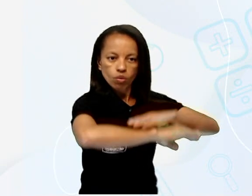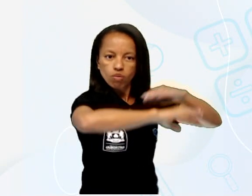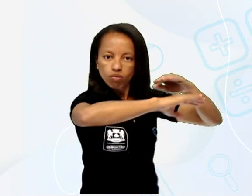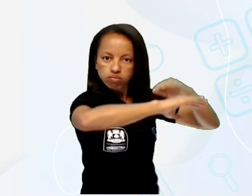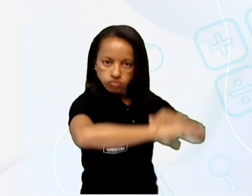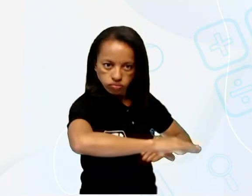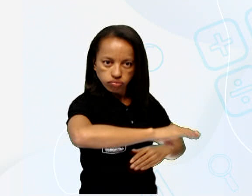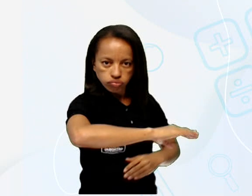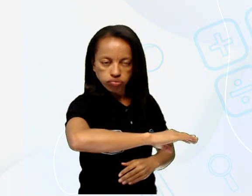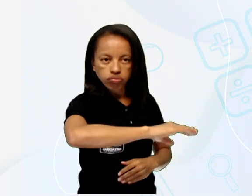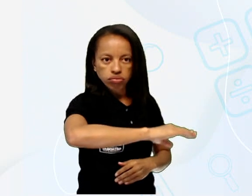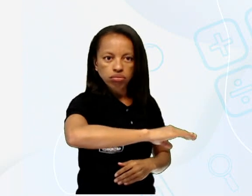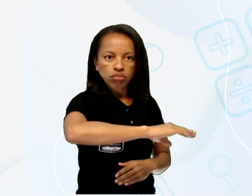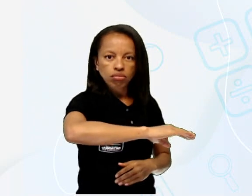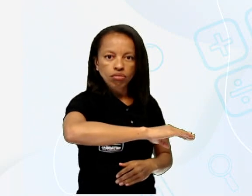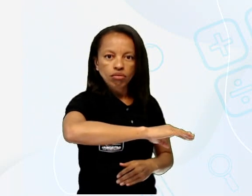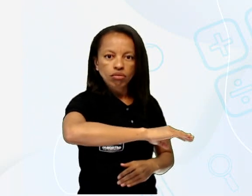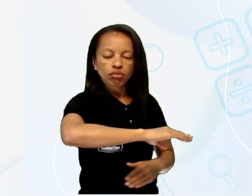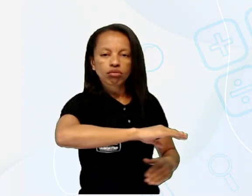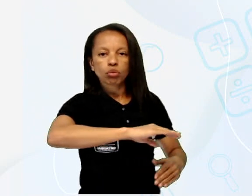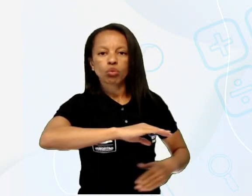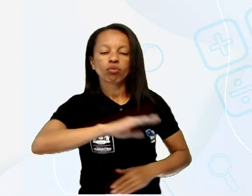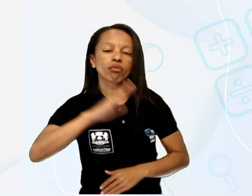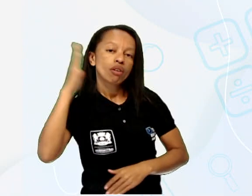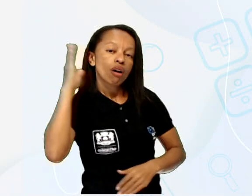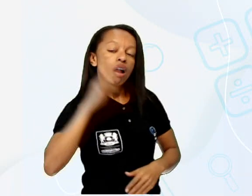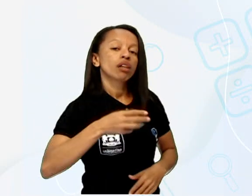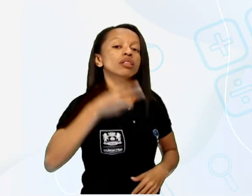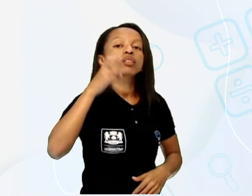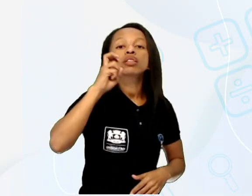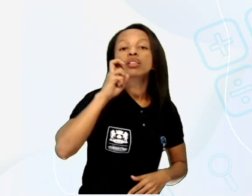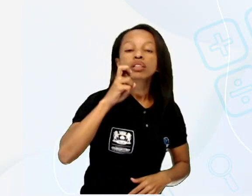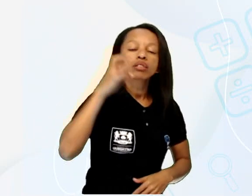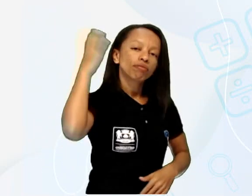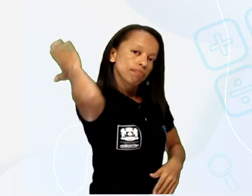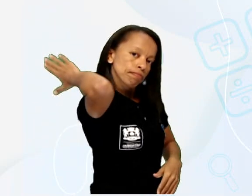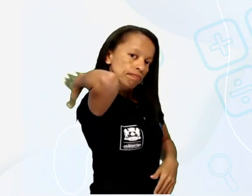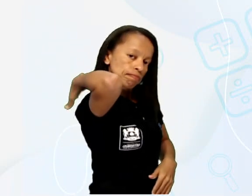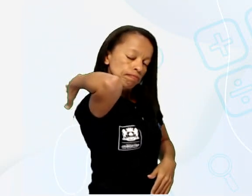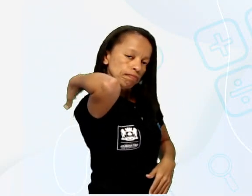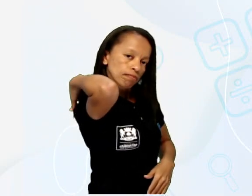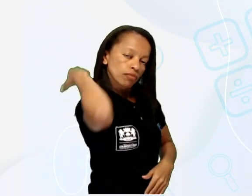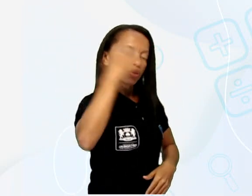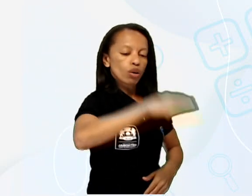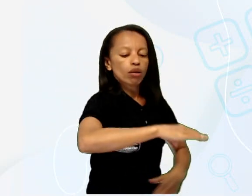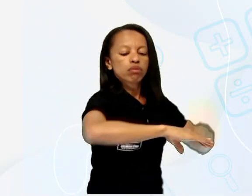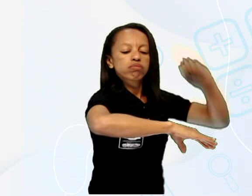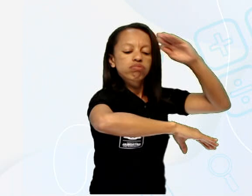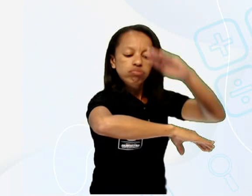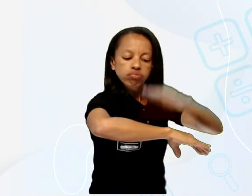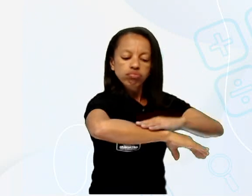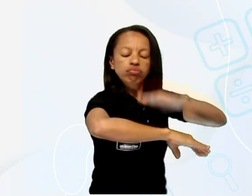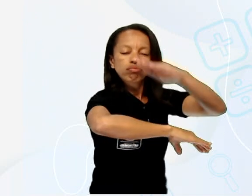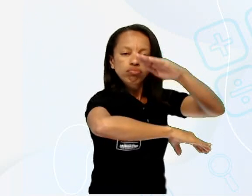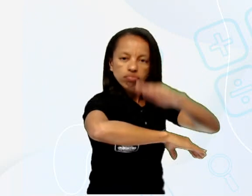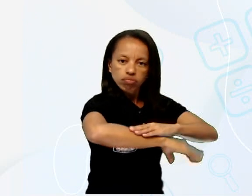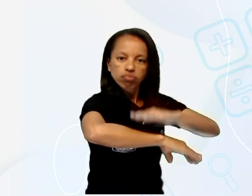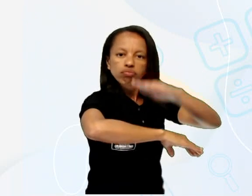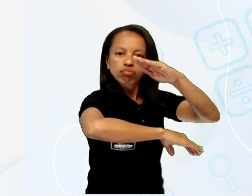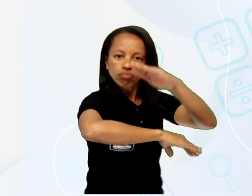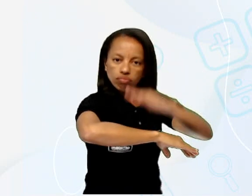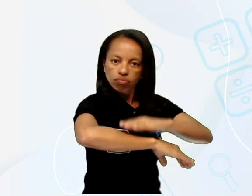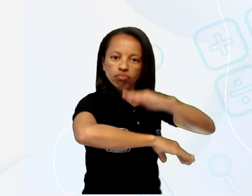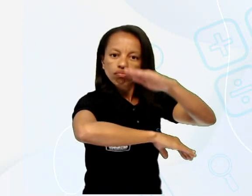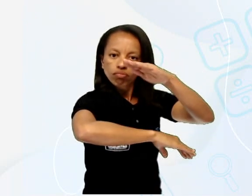bruços. Dá 5 tapas fortes entre as costas e a costela do osso. Mas não